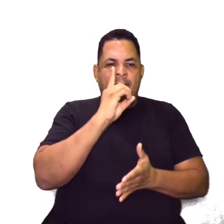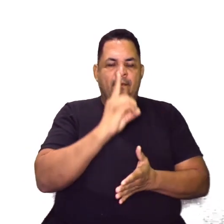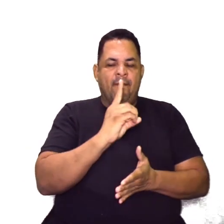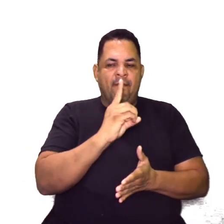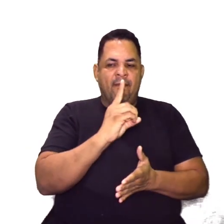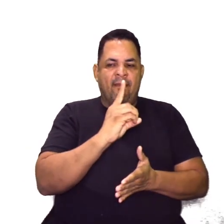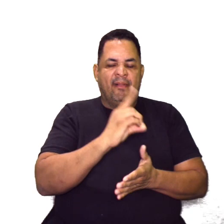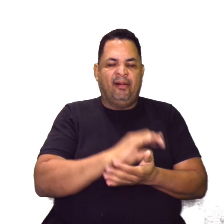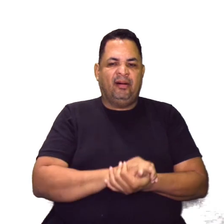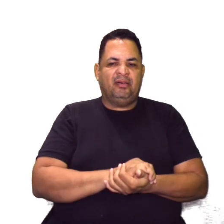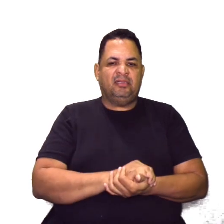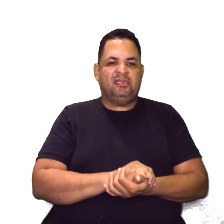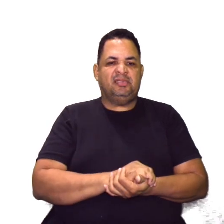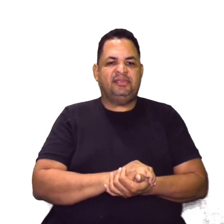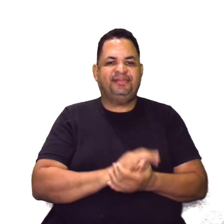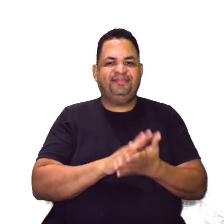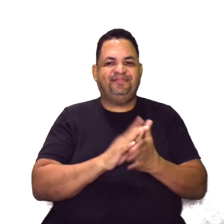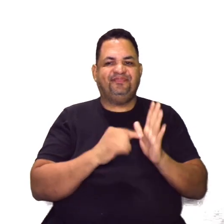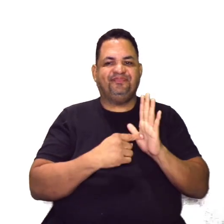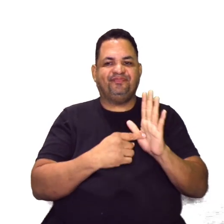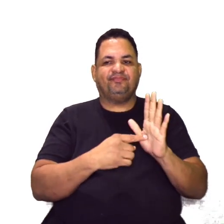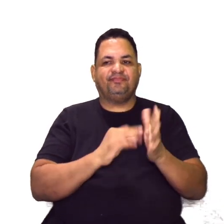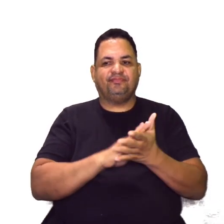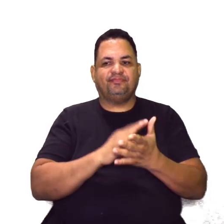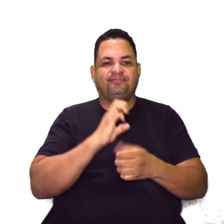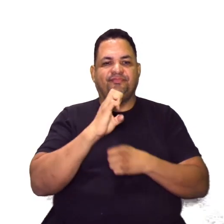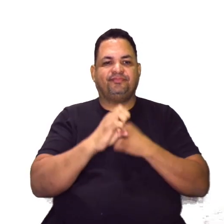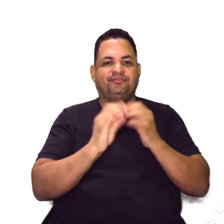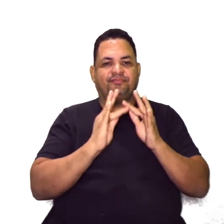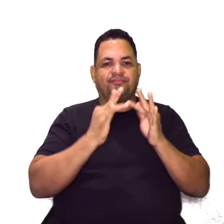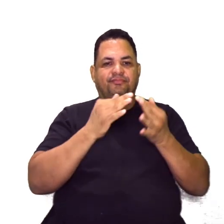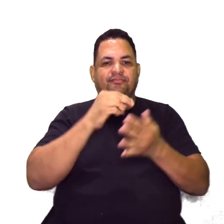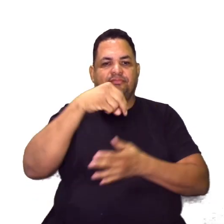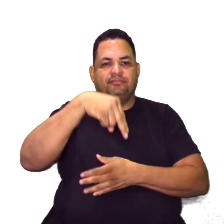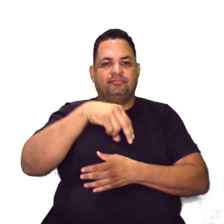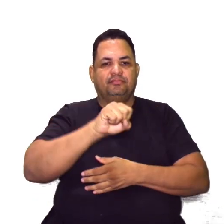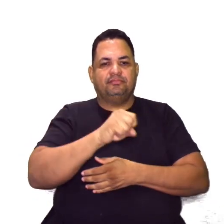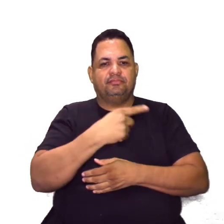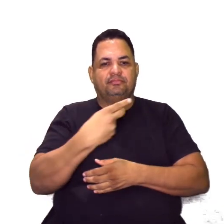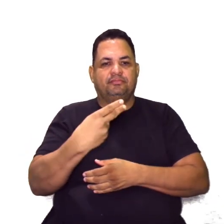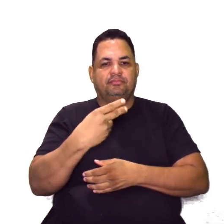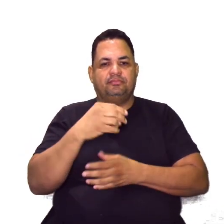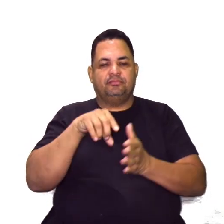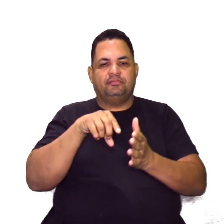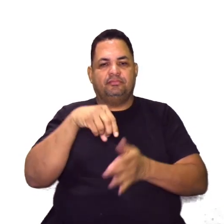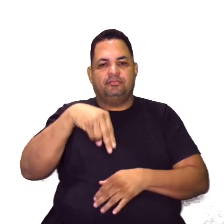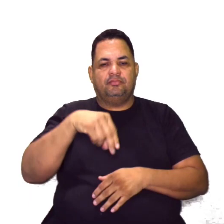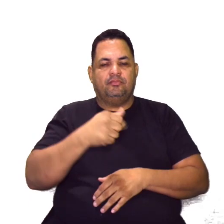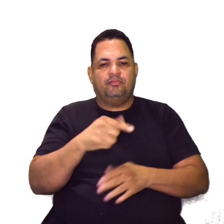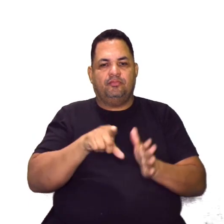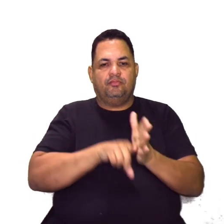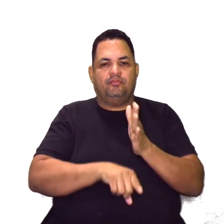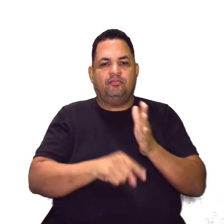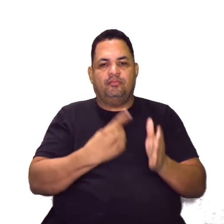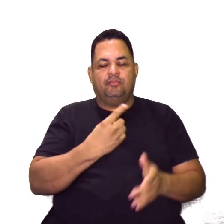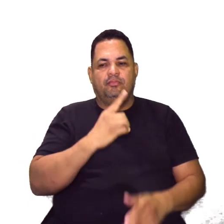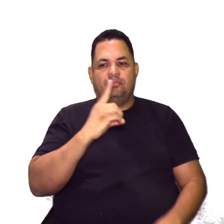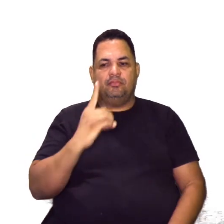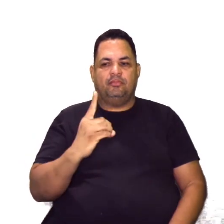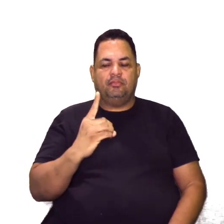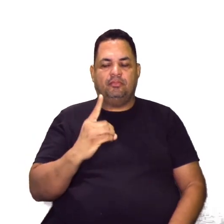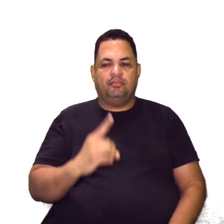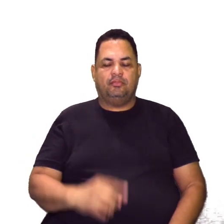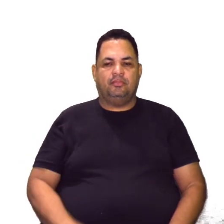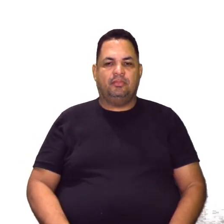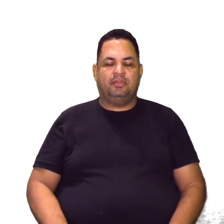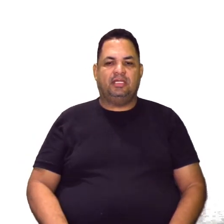incompleto, que apresenta configuração eletrônica terminando em quê? Ns2, N-1, D,